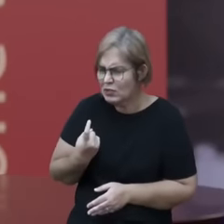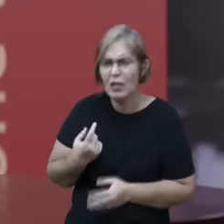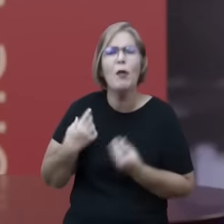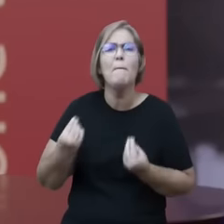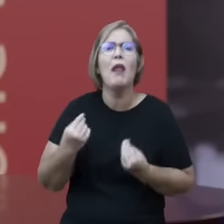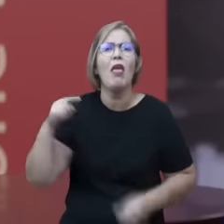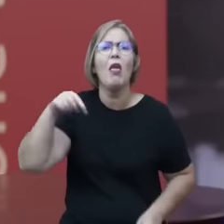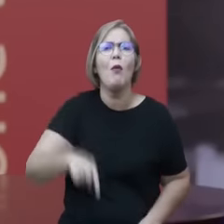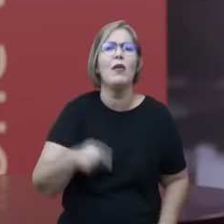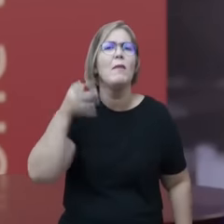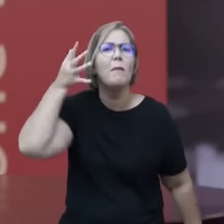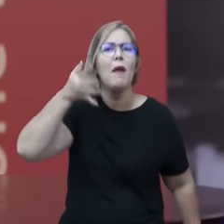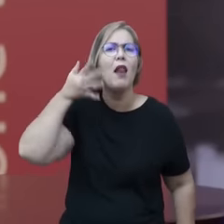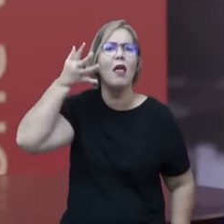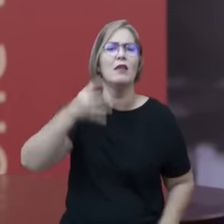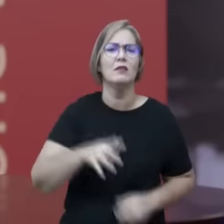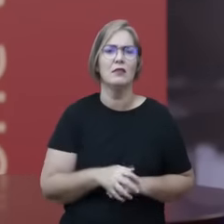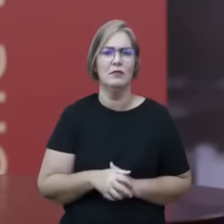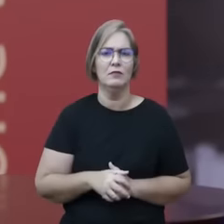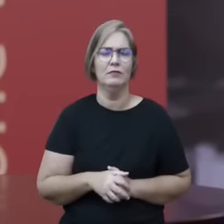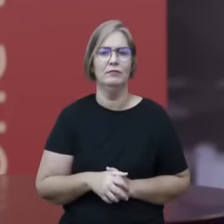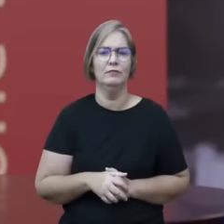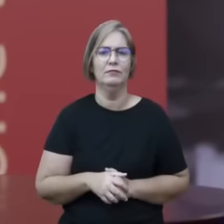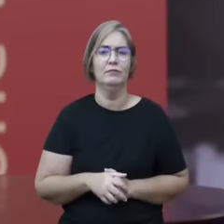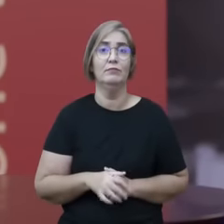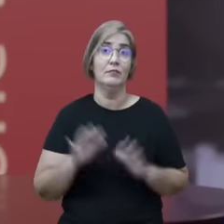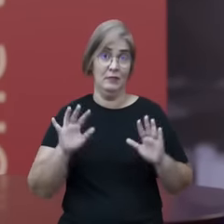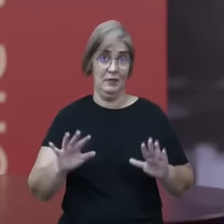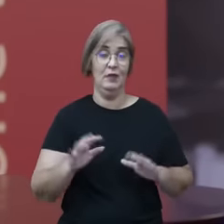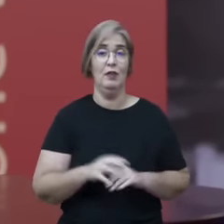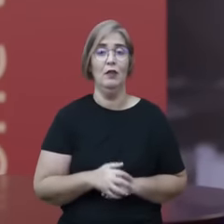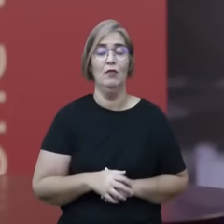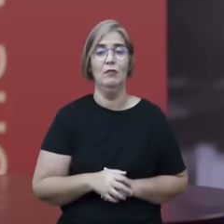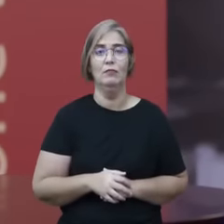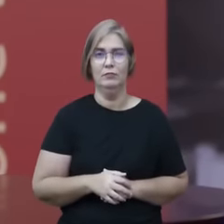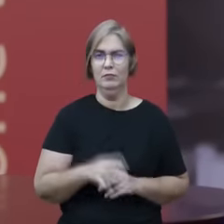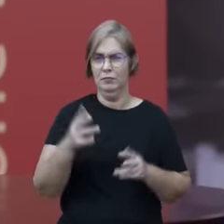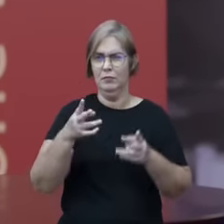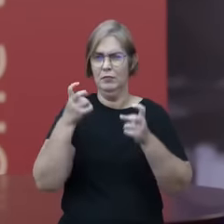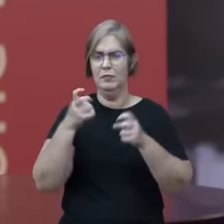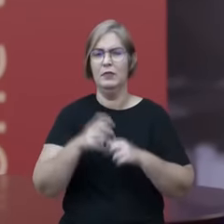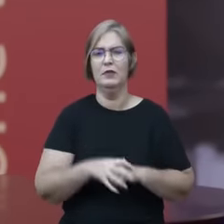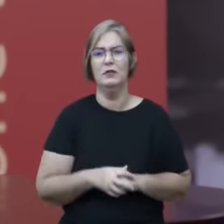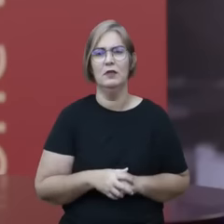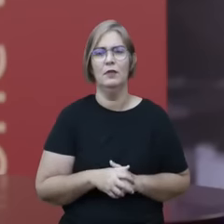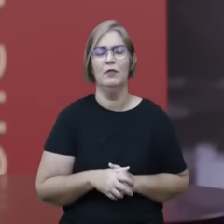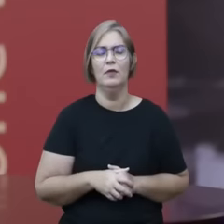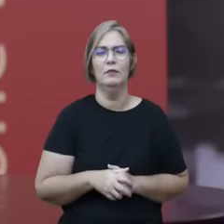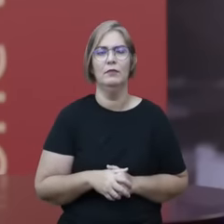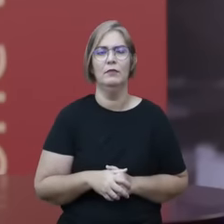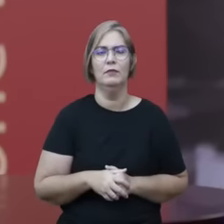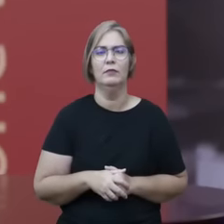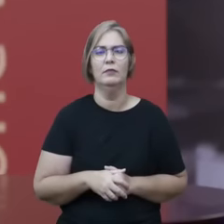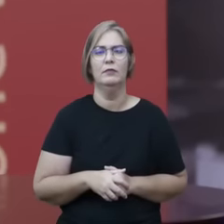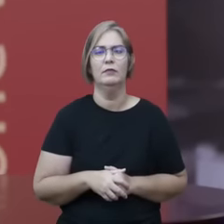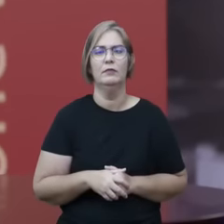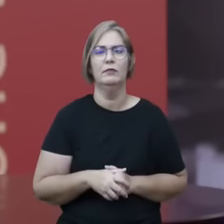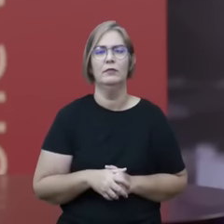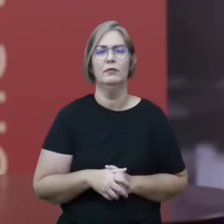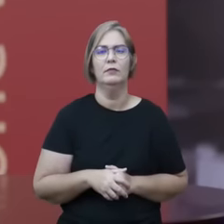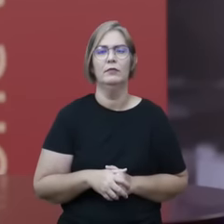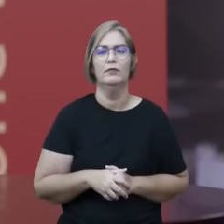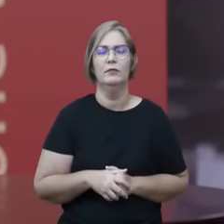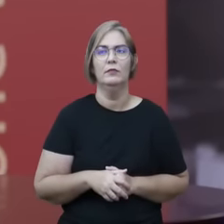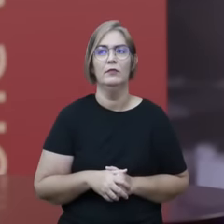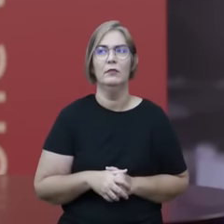importante do mundo, não conseguiria fazer. Então, veja, eh diante dessa finitude,